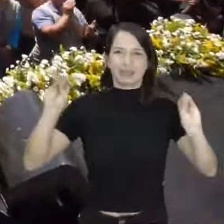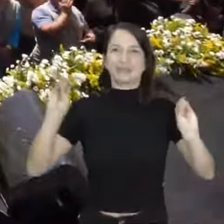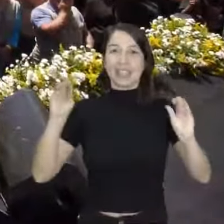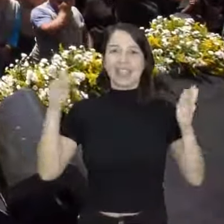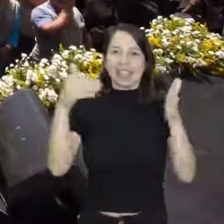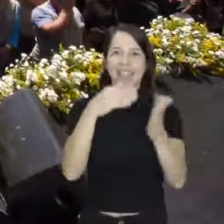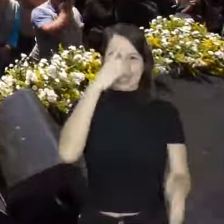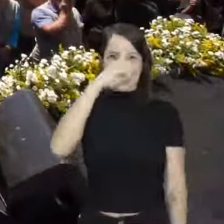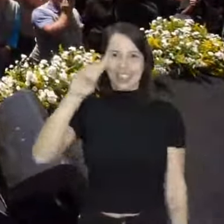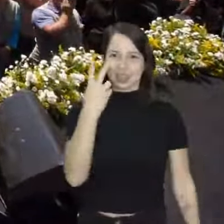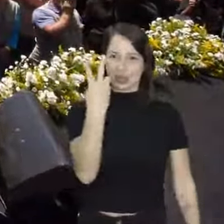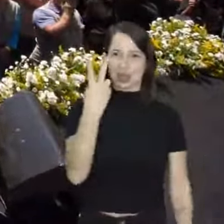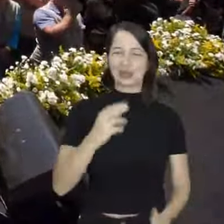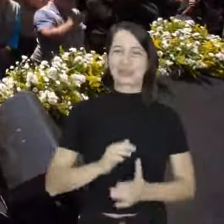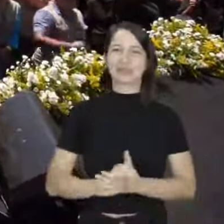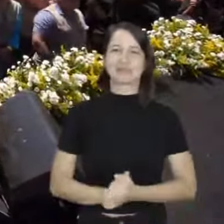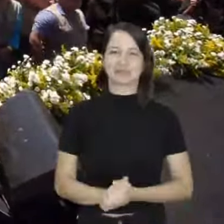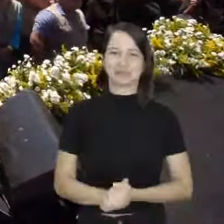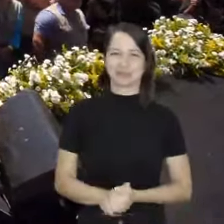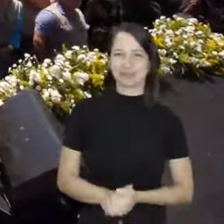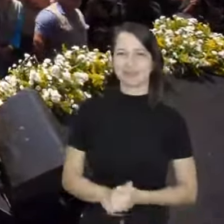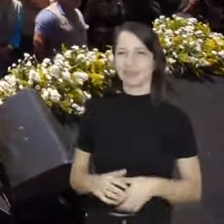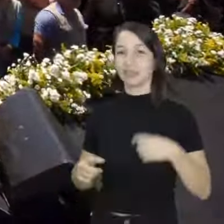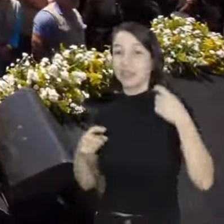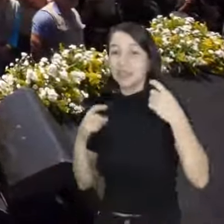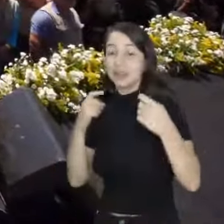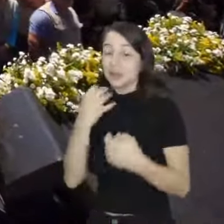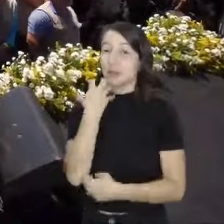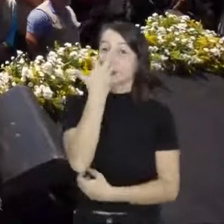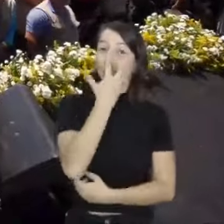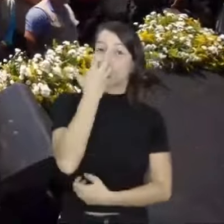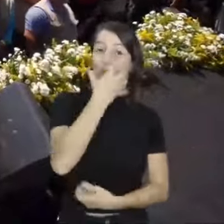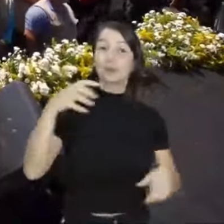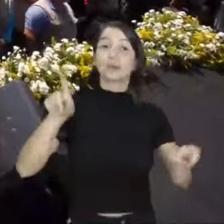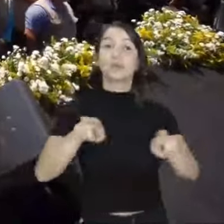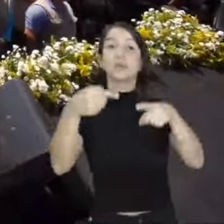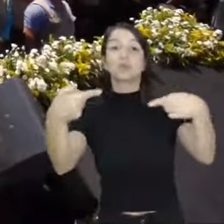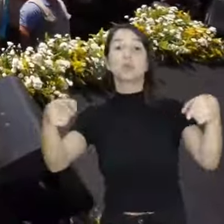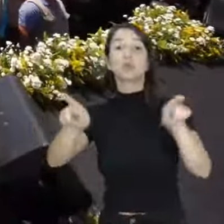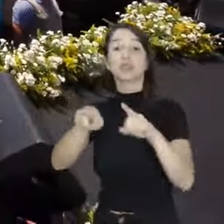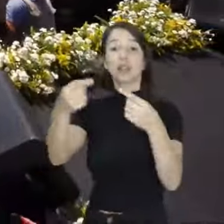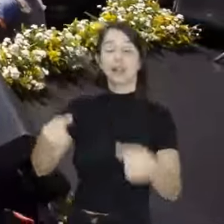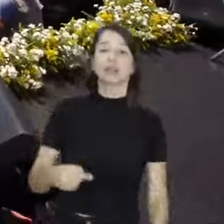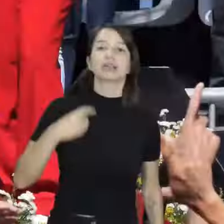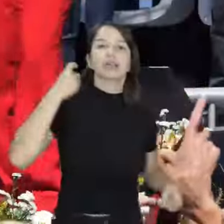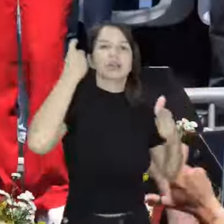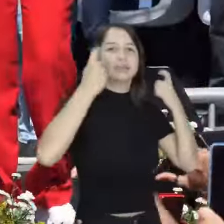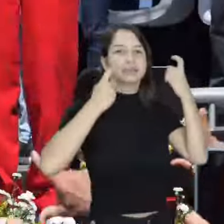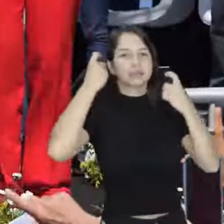Sem medo de ser feliz, quero ver chegar.